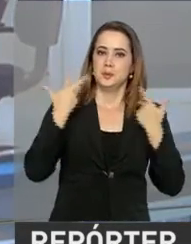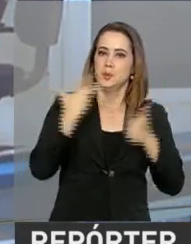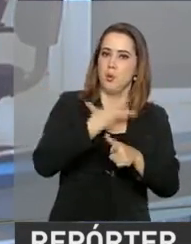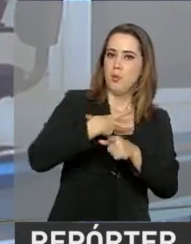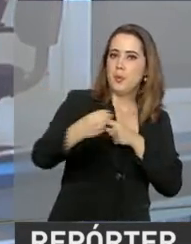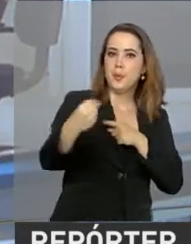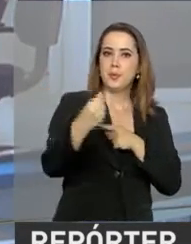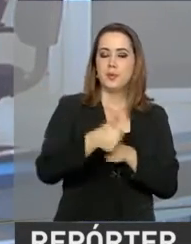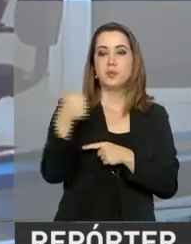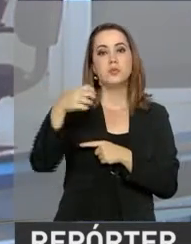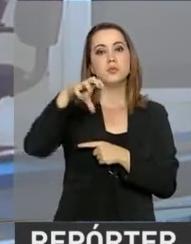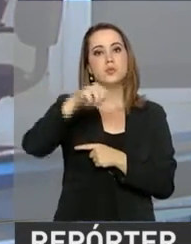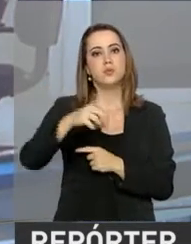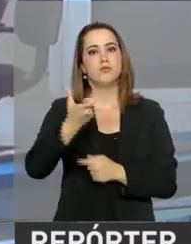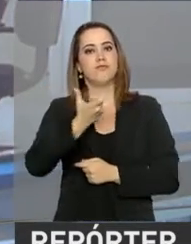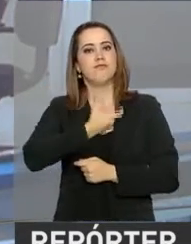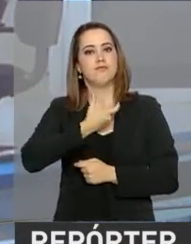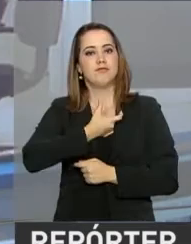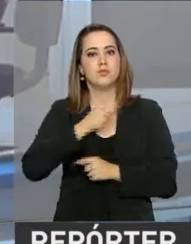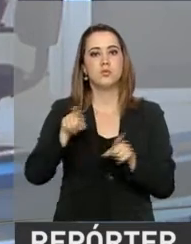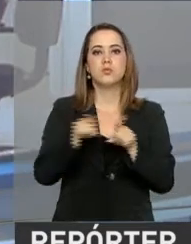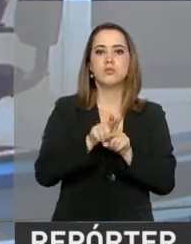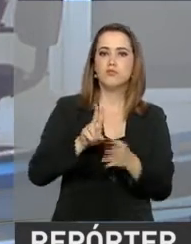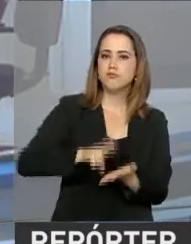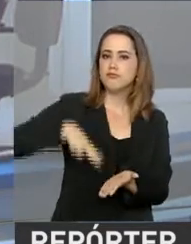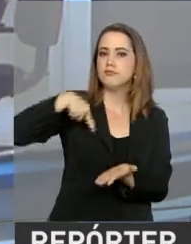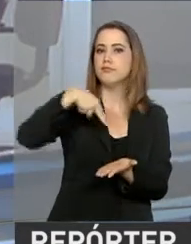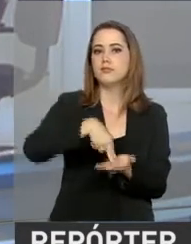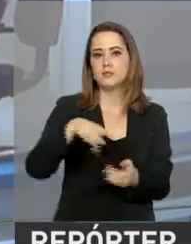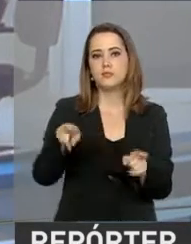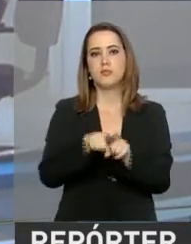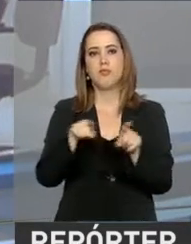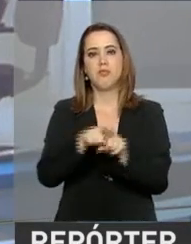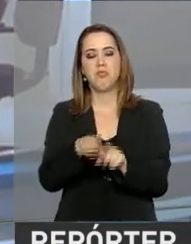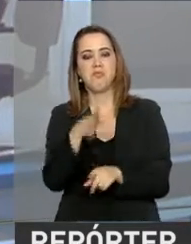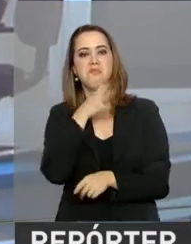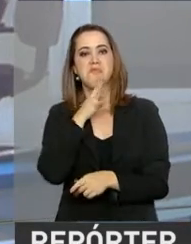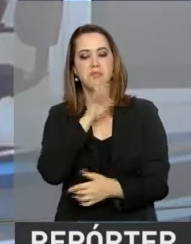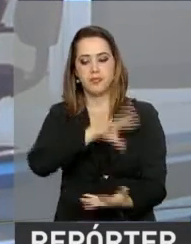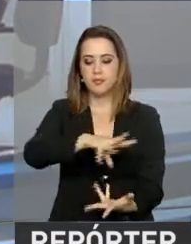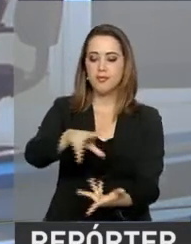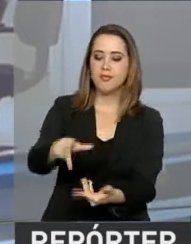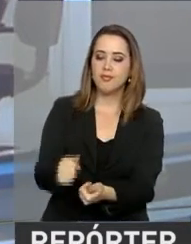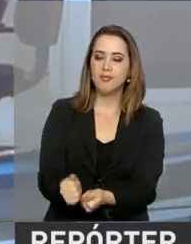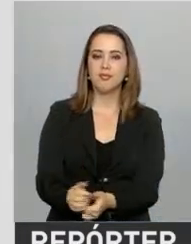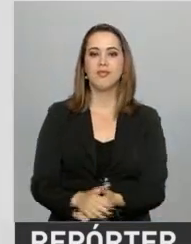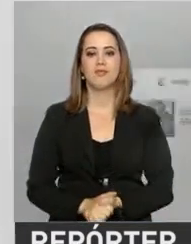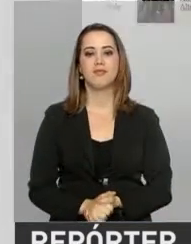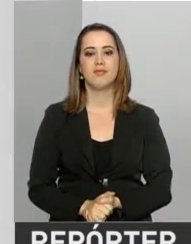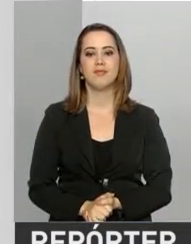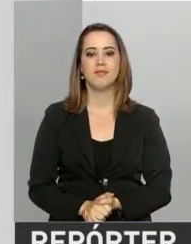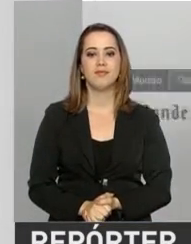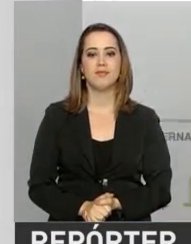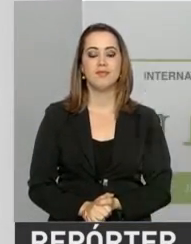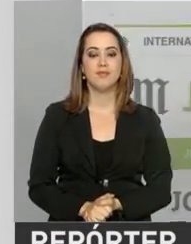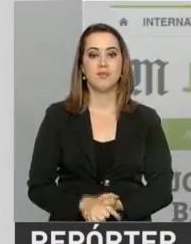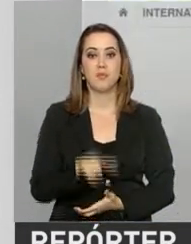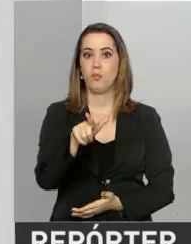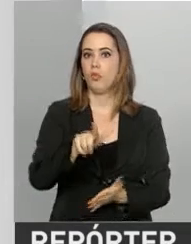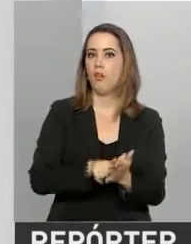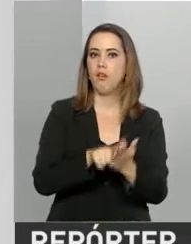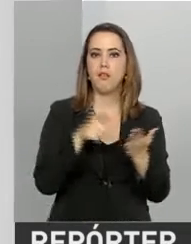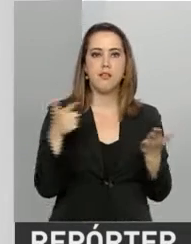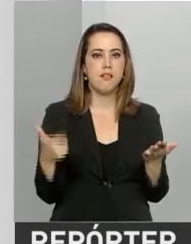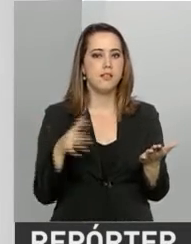e seis de bronze mas além de pódios conquistamos também o reconhecimento internacional a imprensa